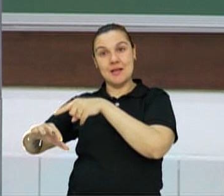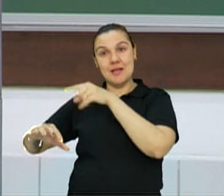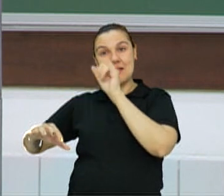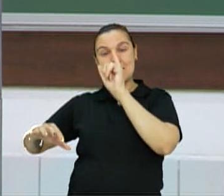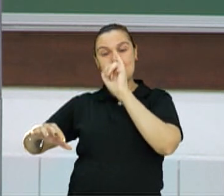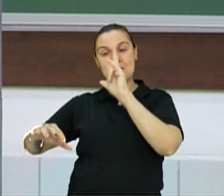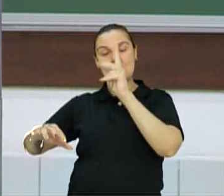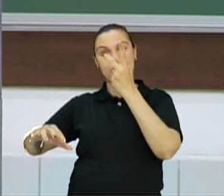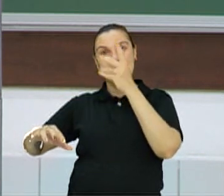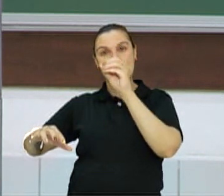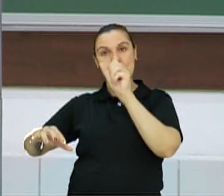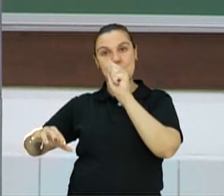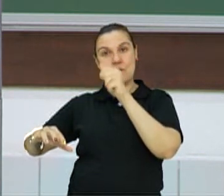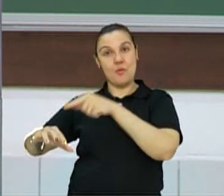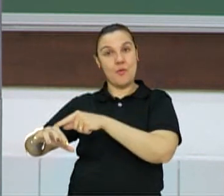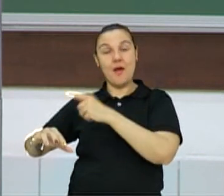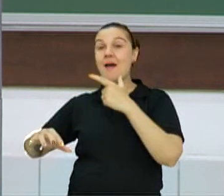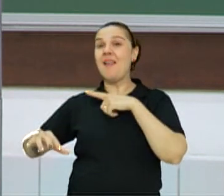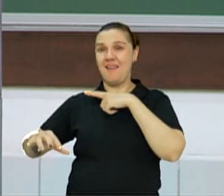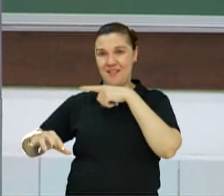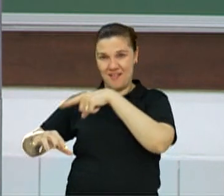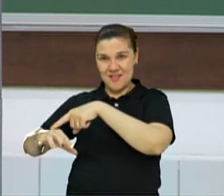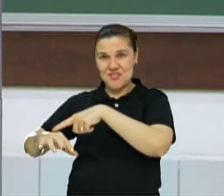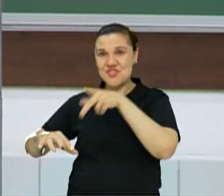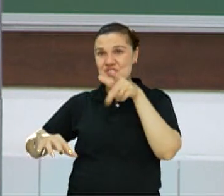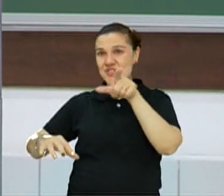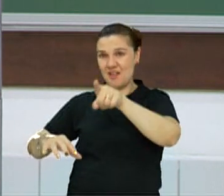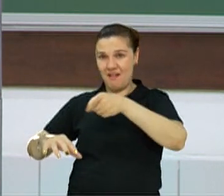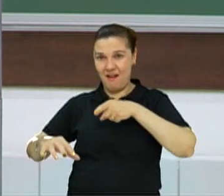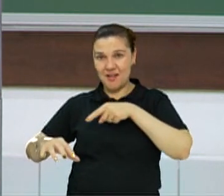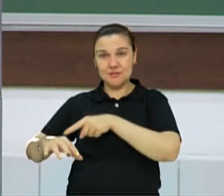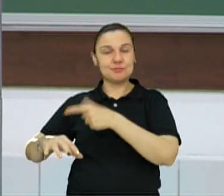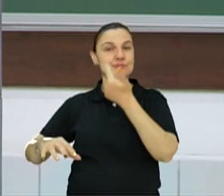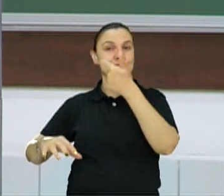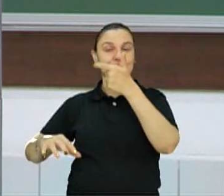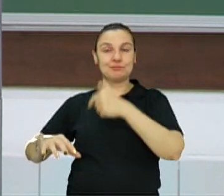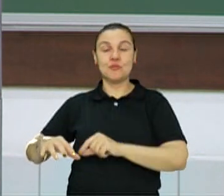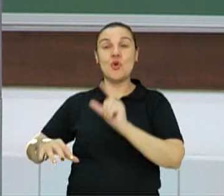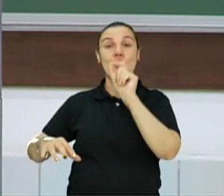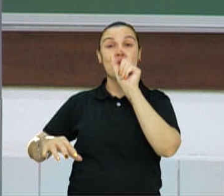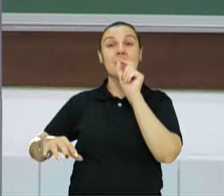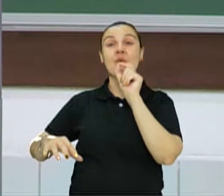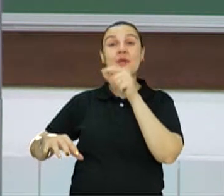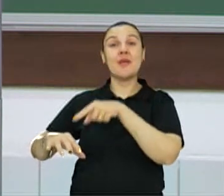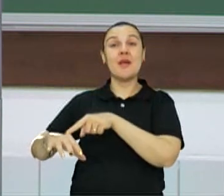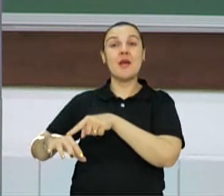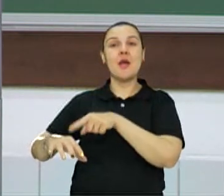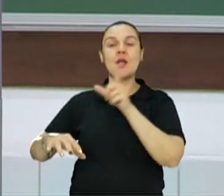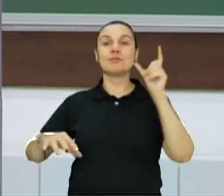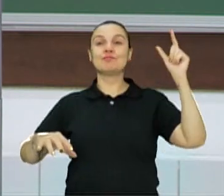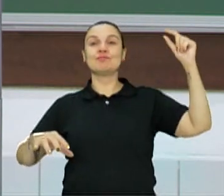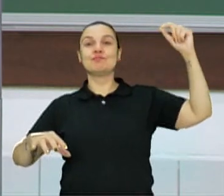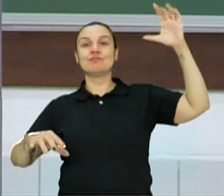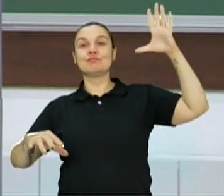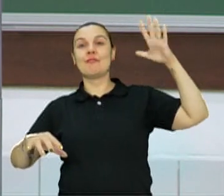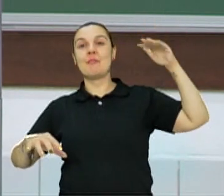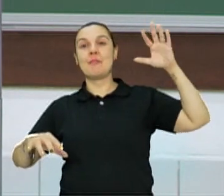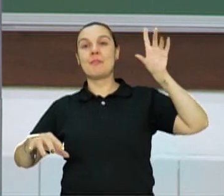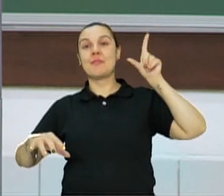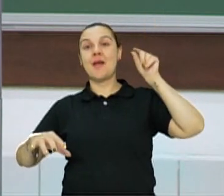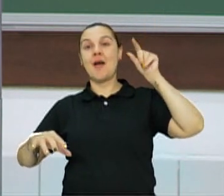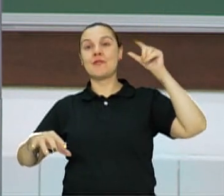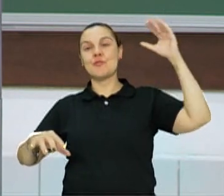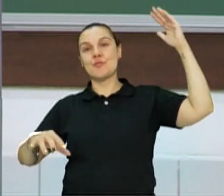ilhoa. E aí ela não tinha os roedores lá para se alimentar. A única coisa que fonte de alimento que ela tinha eram as aves que apareciam lá